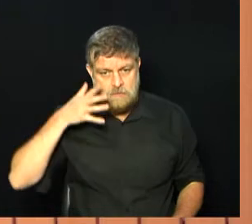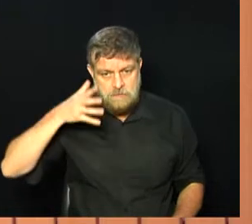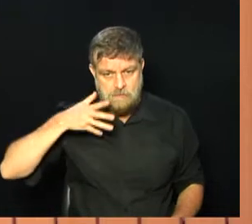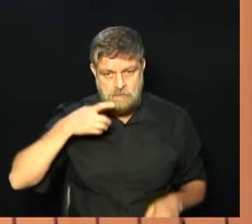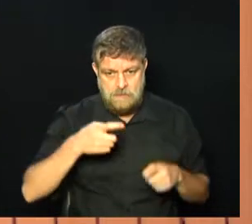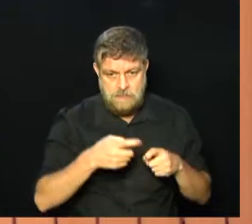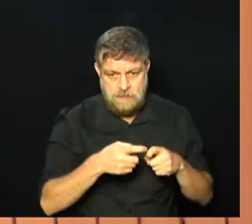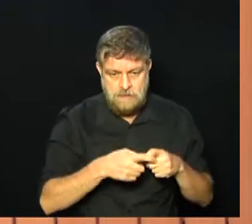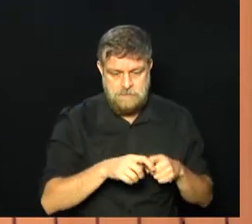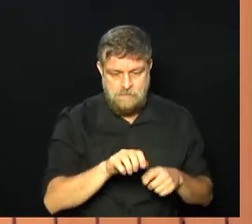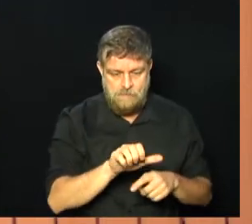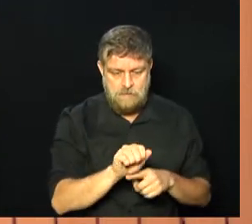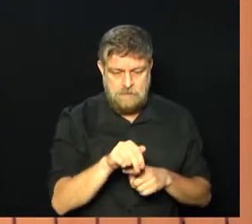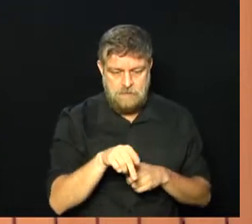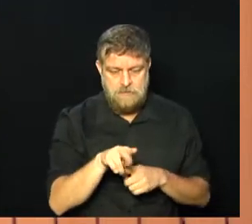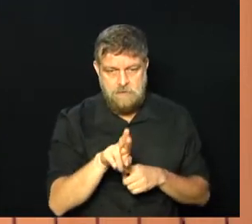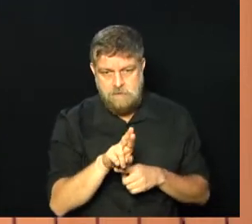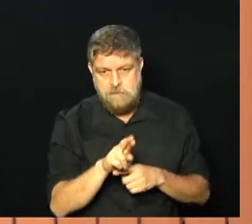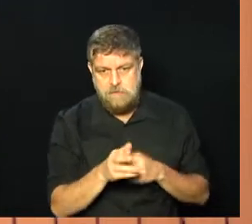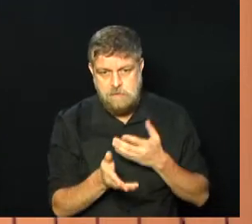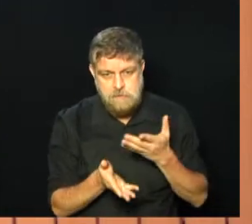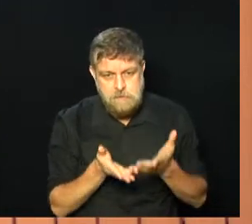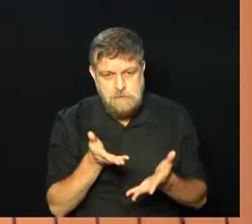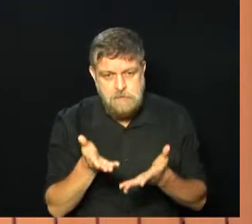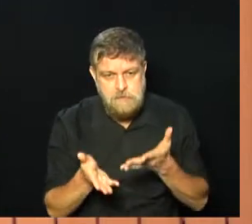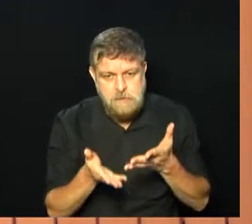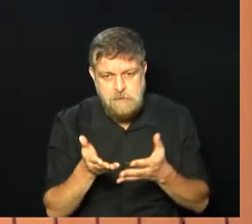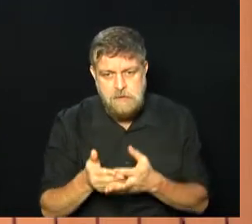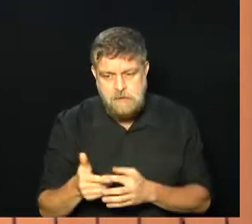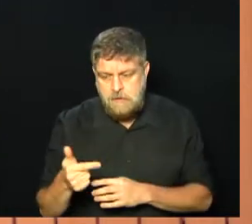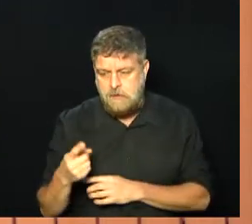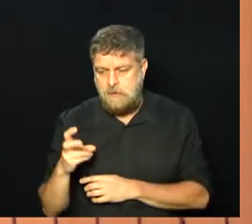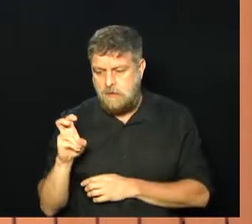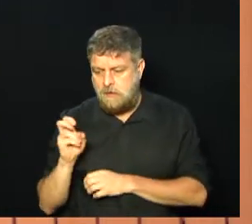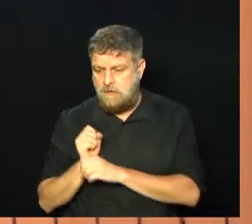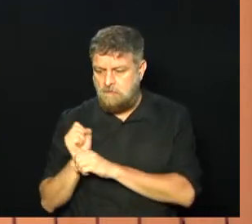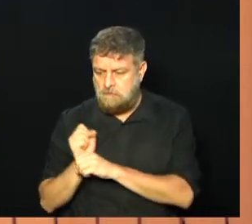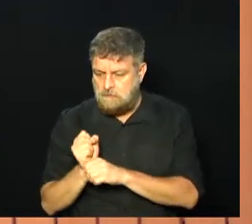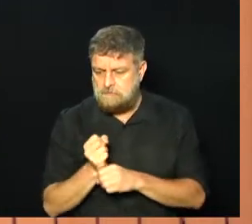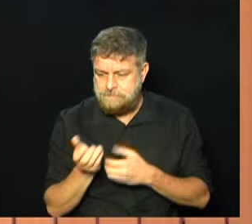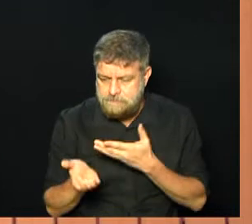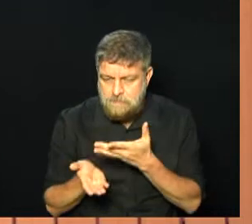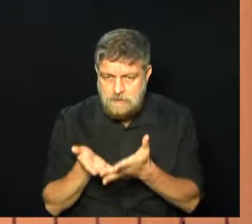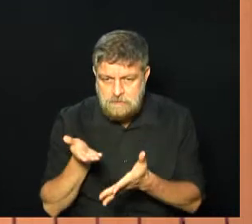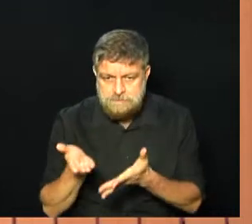e vai agora, já faz desde 2015, fazendo tratamento com